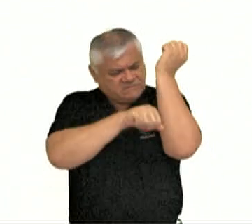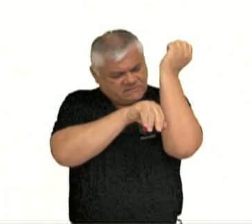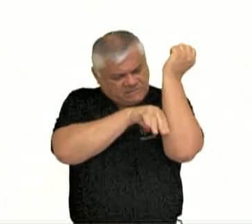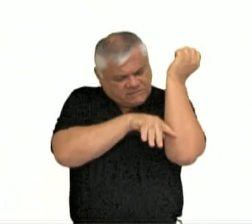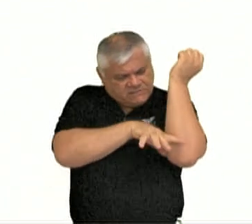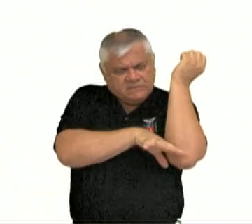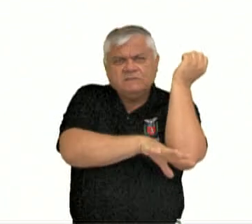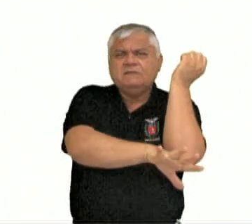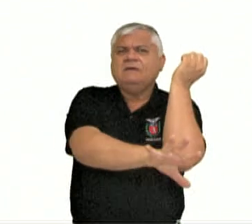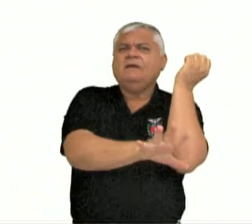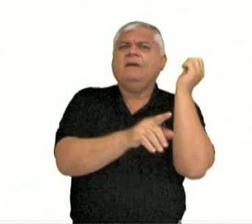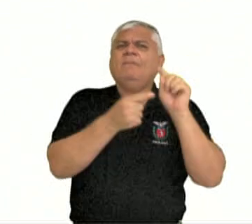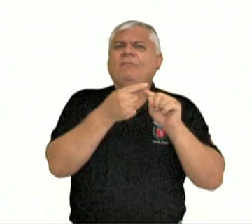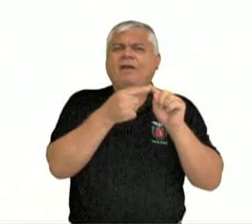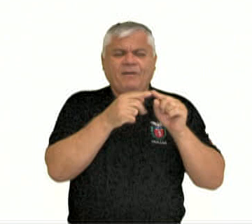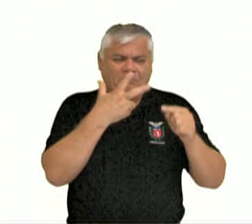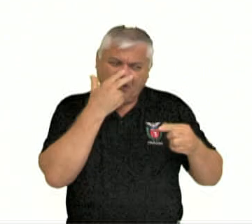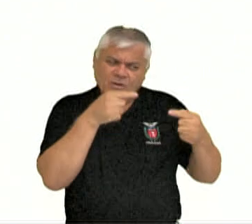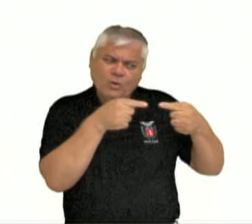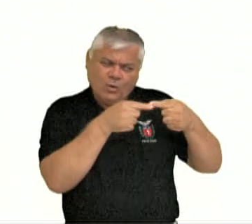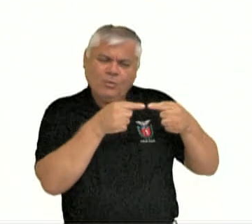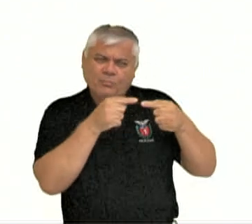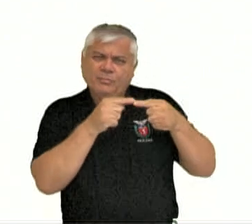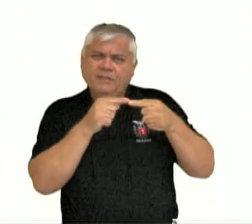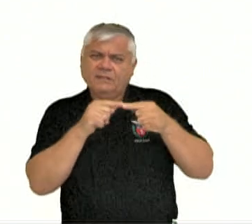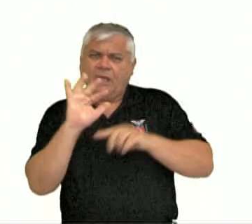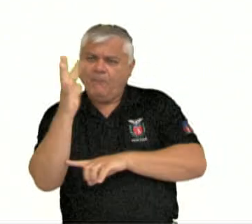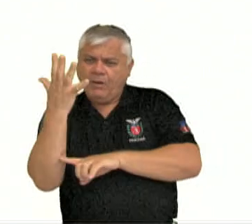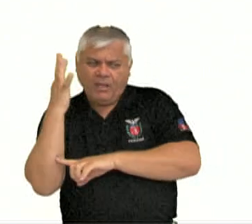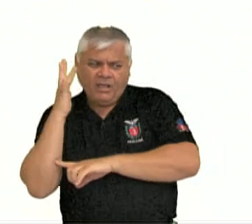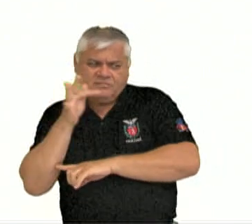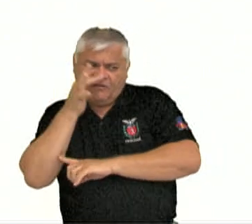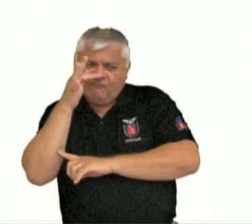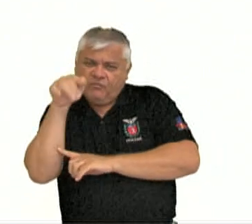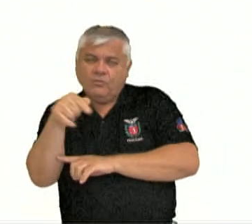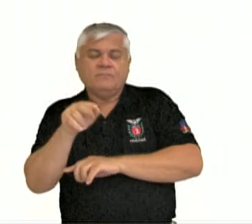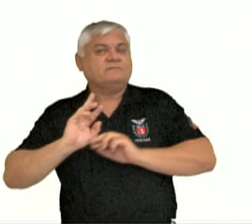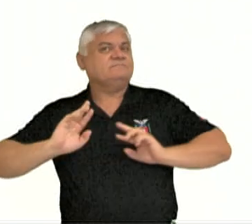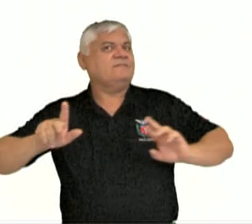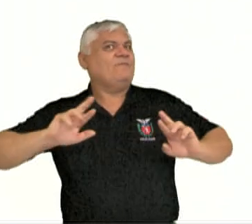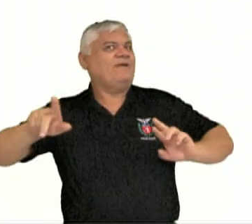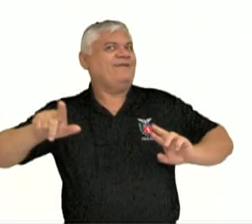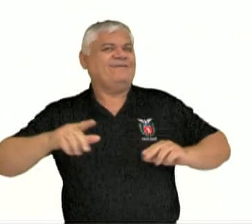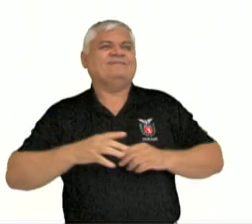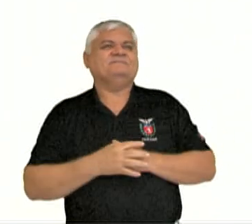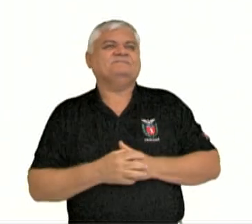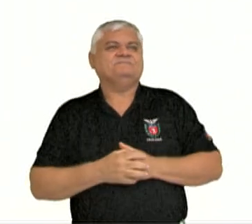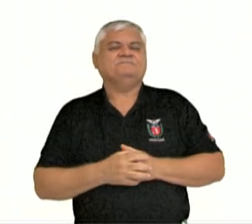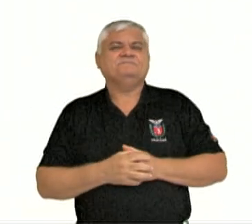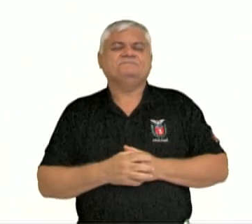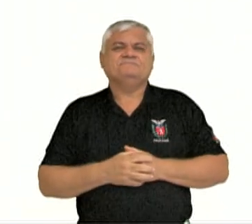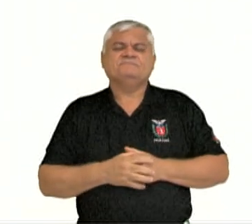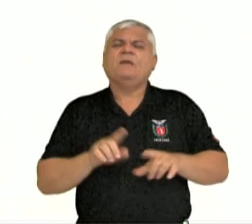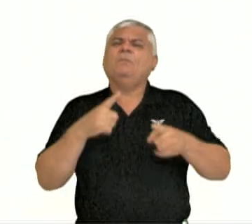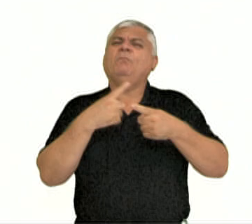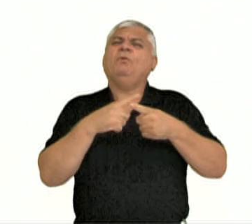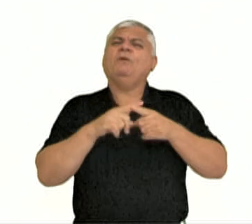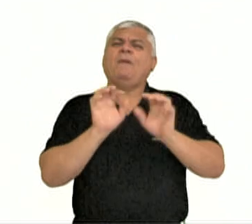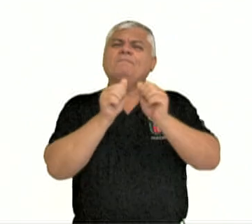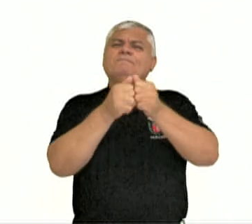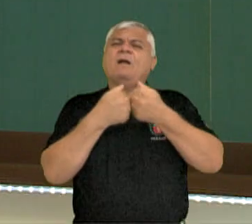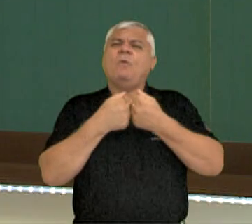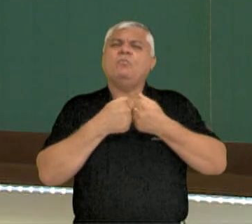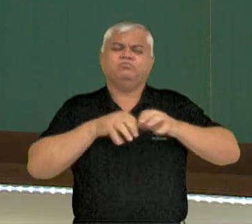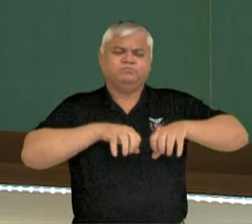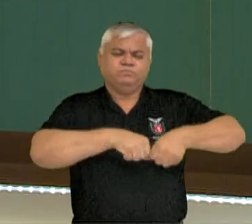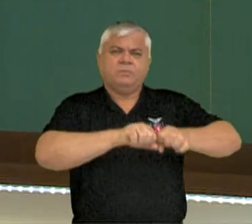das plantas e achavam também que eles faziam fotossíntese. Hoje já sabem que não. E por que a massa de pão